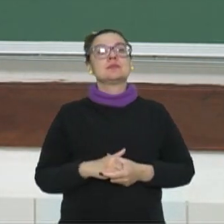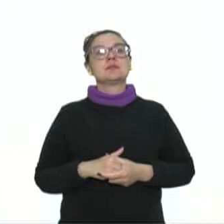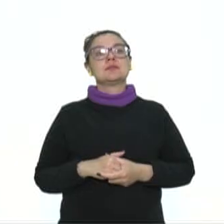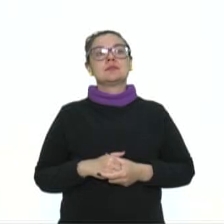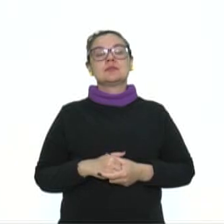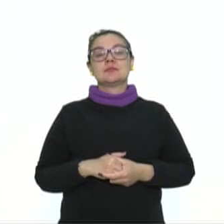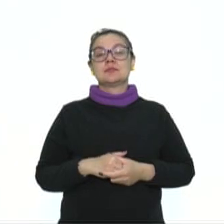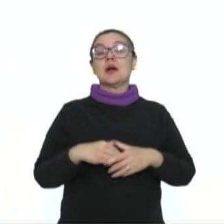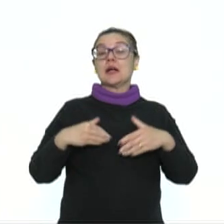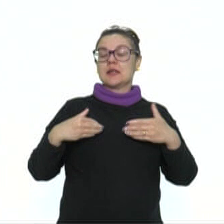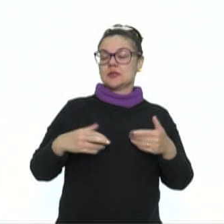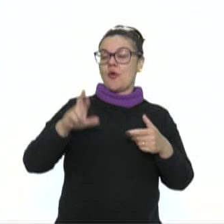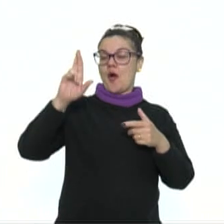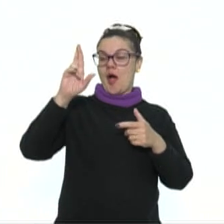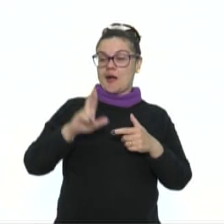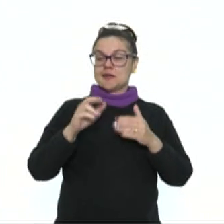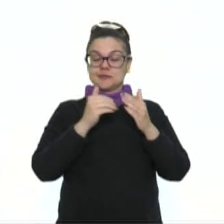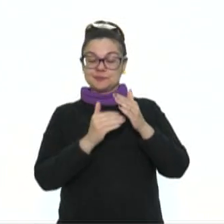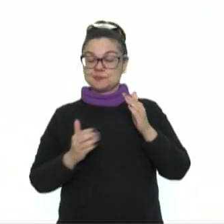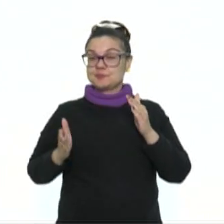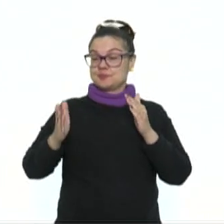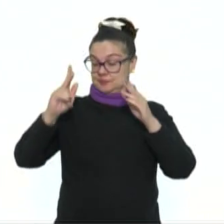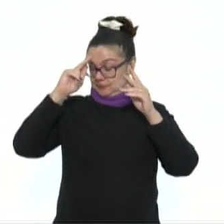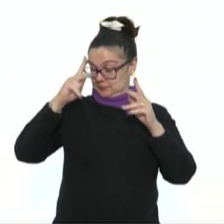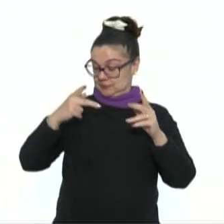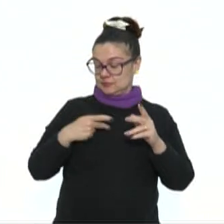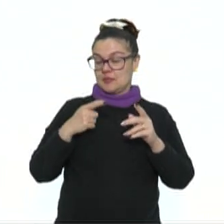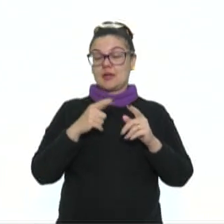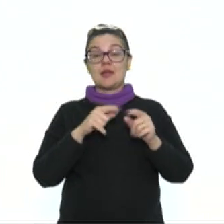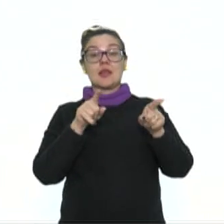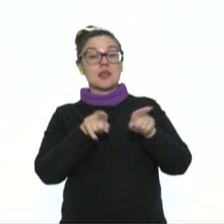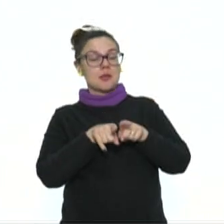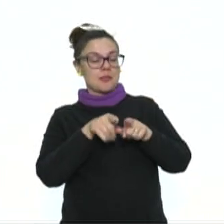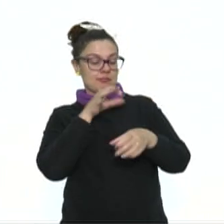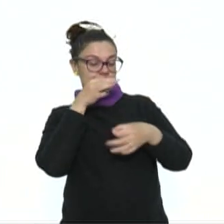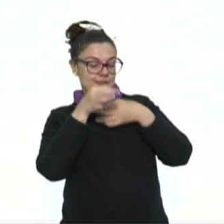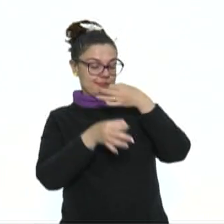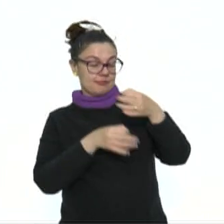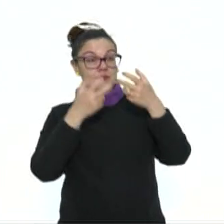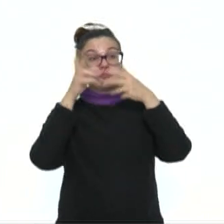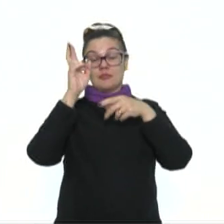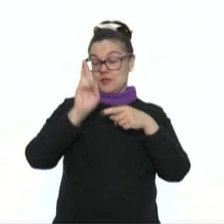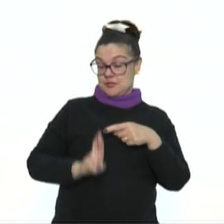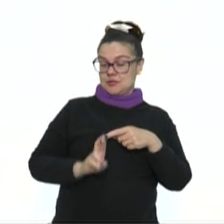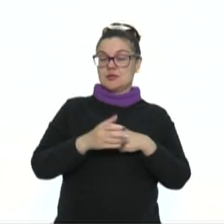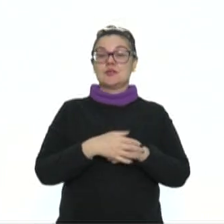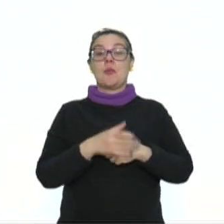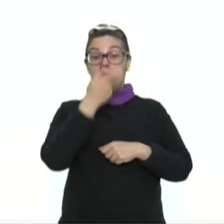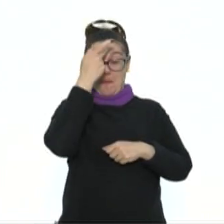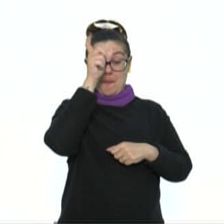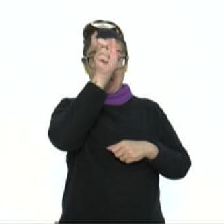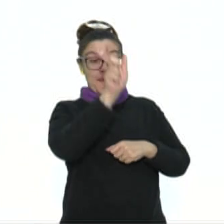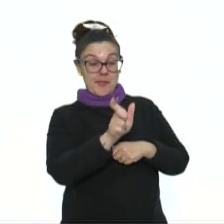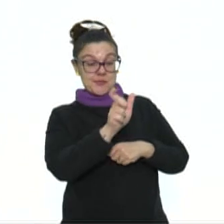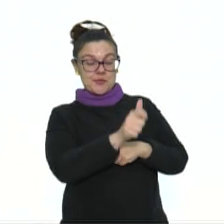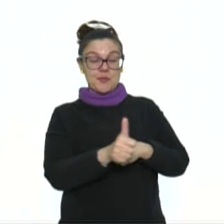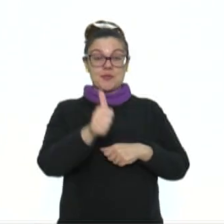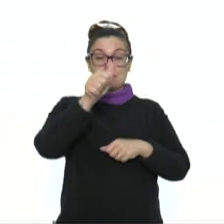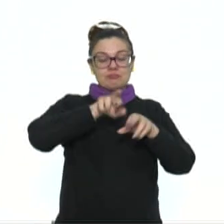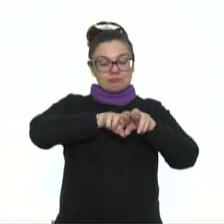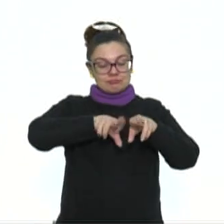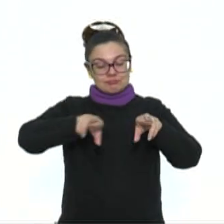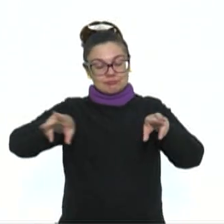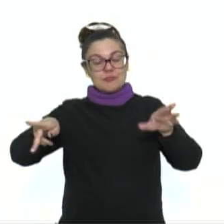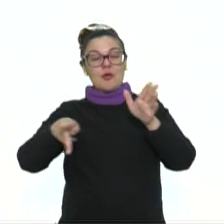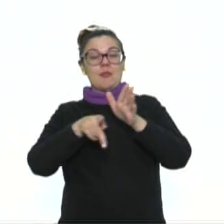Então, razão e subjetividade é um tema muito importante, empirismo e racionalismo também, antropocentrismo, diversidade ética